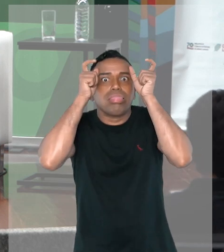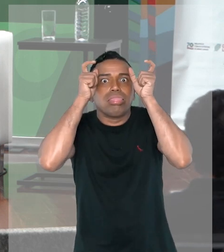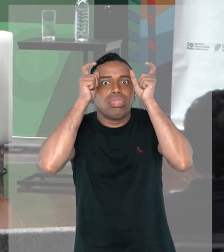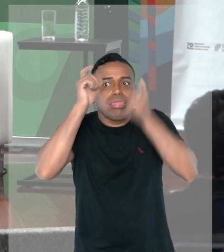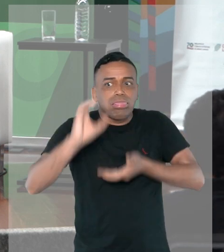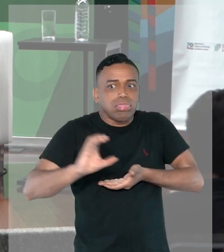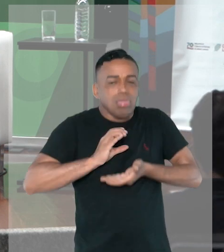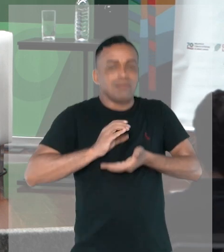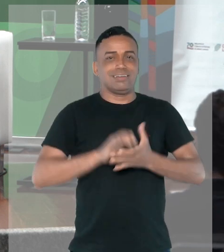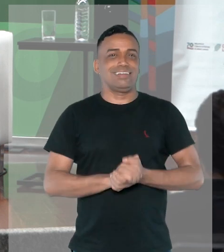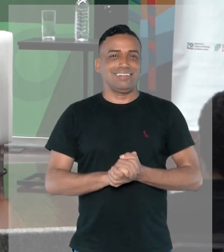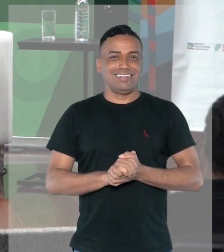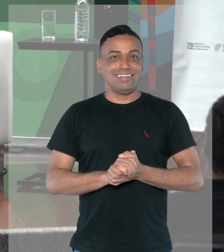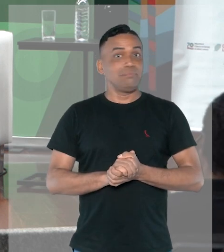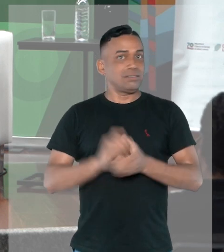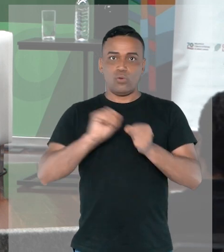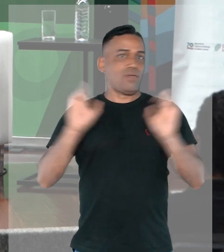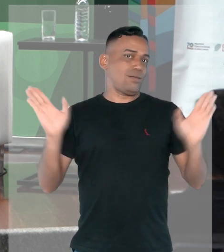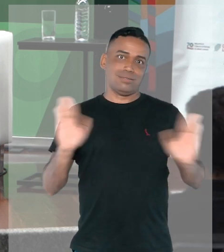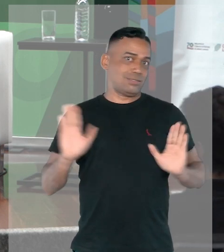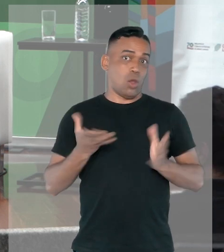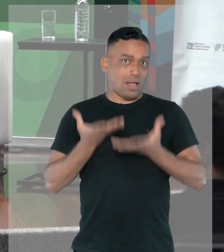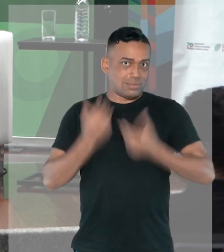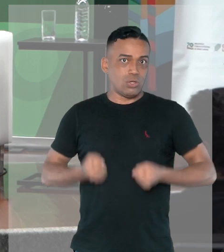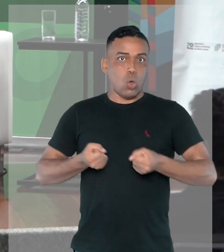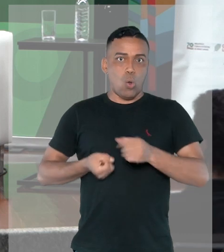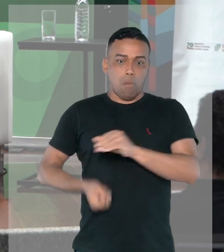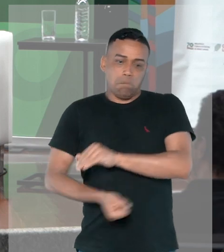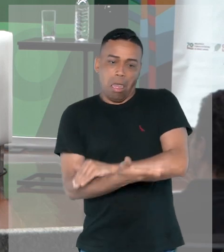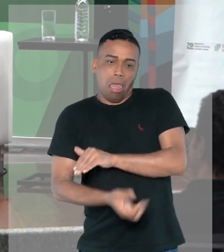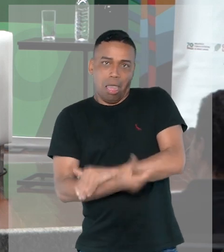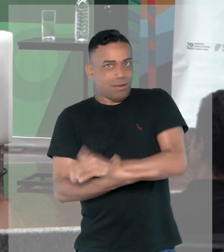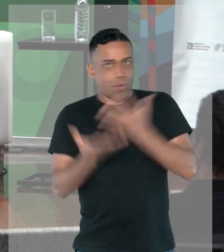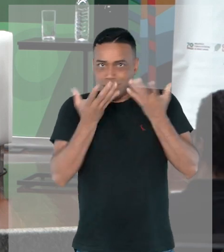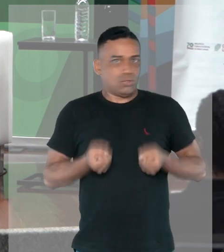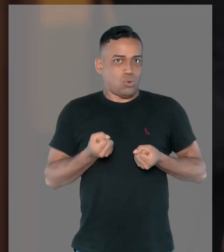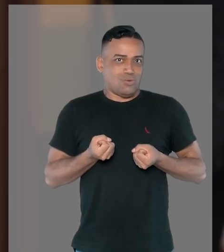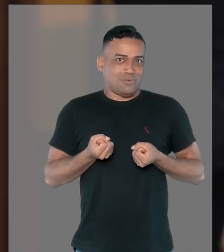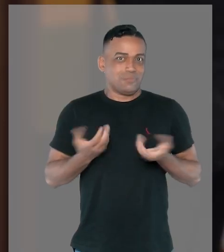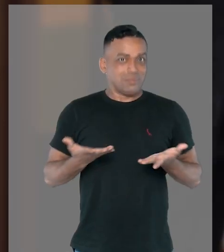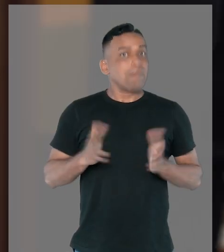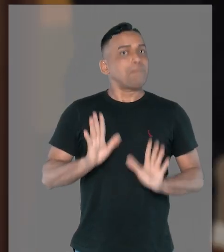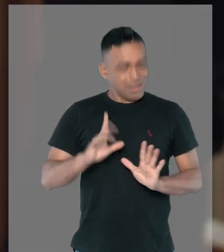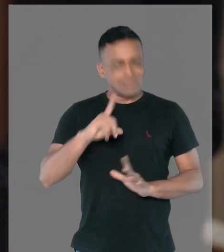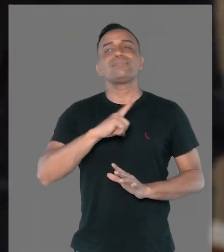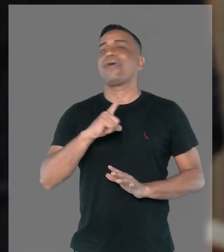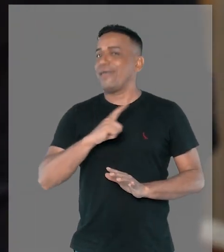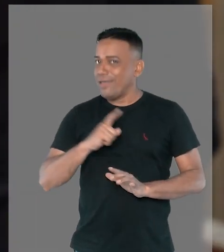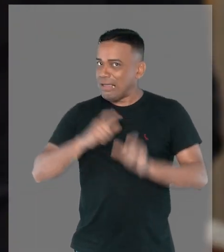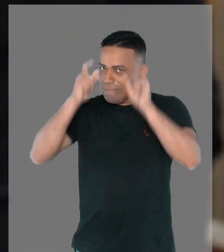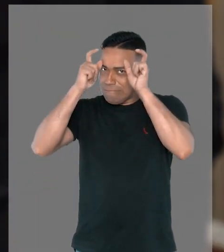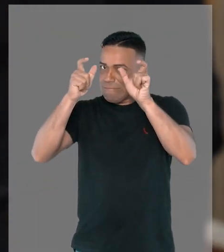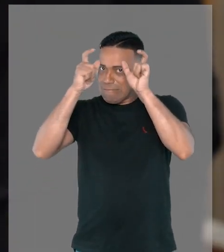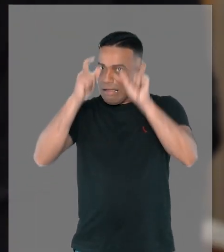Não é? Ele não fez, ele não aceitou o preço que estavam dando para ele, né? Mas existe isso, né? Na nossa